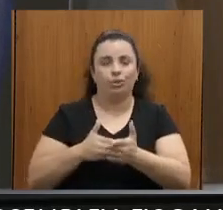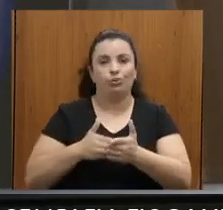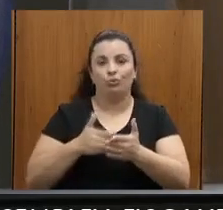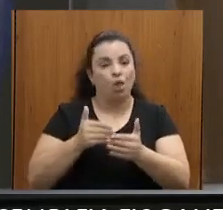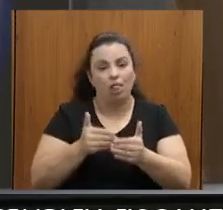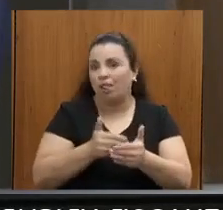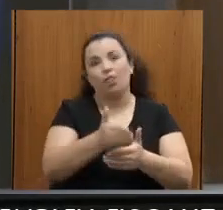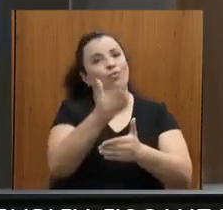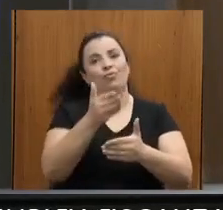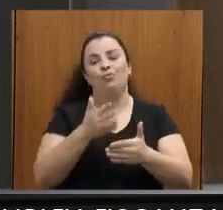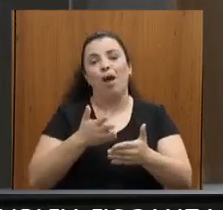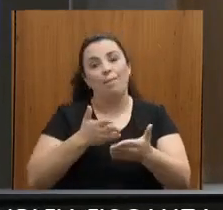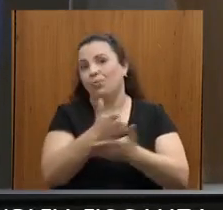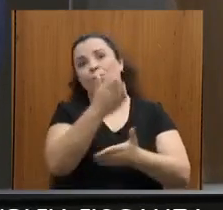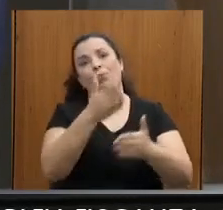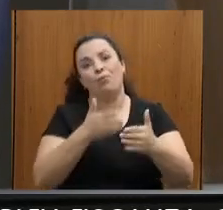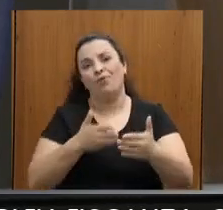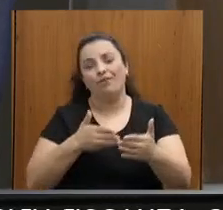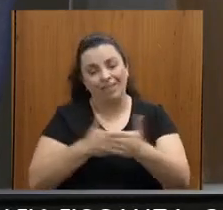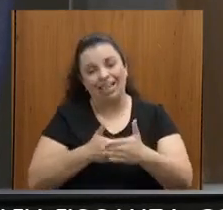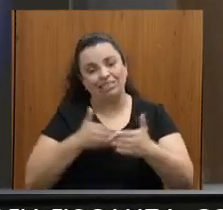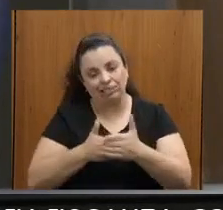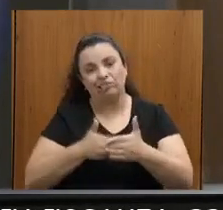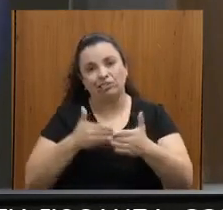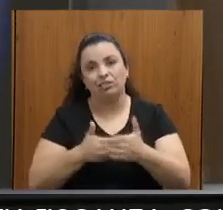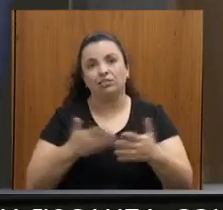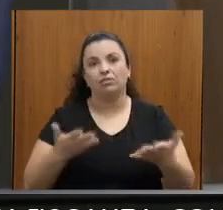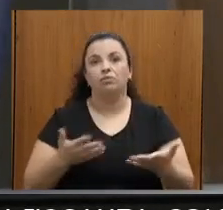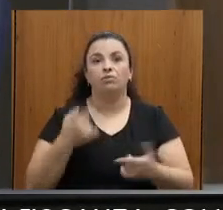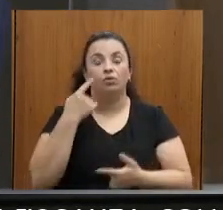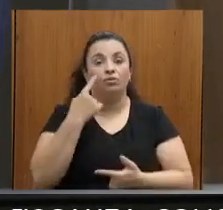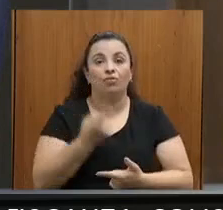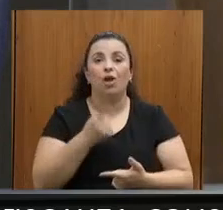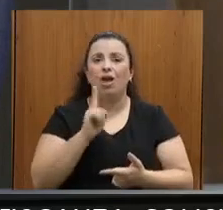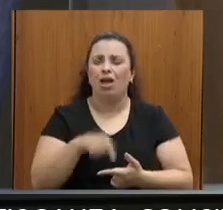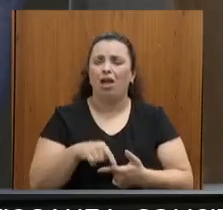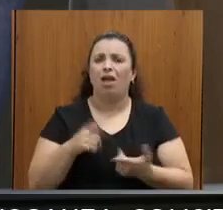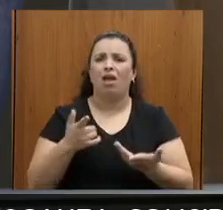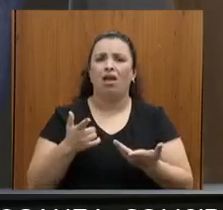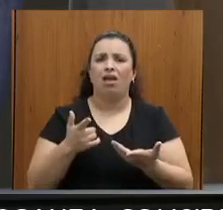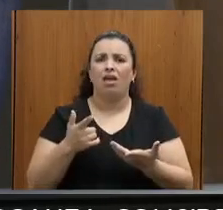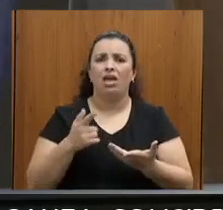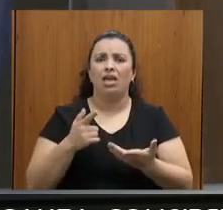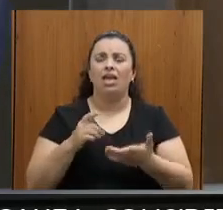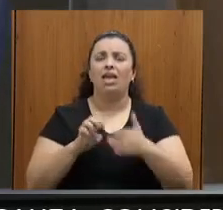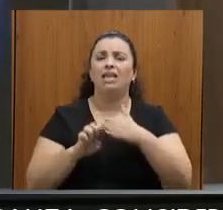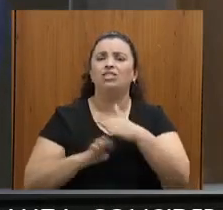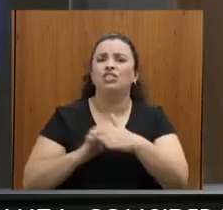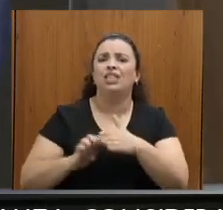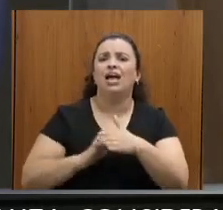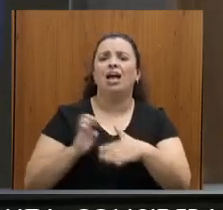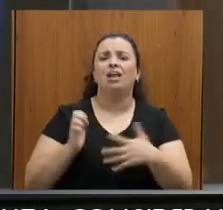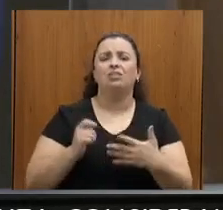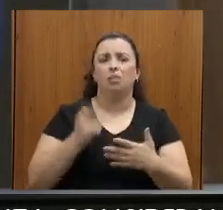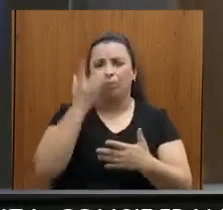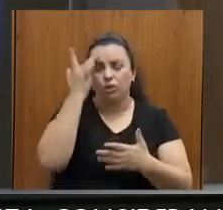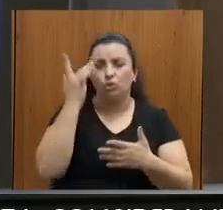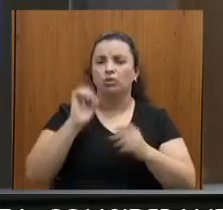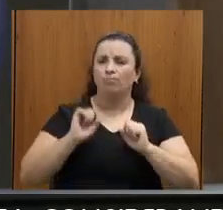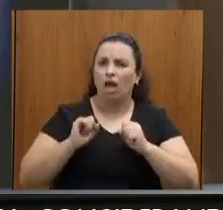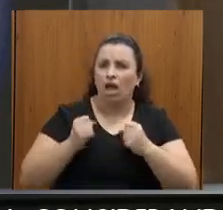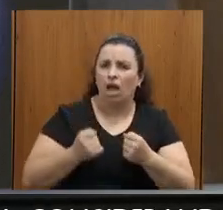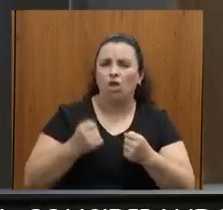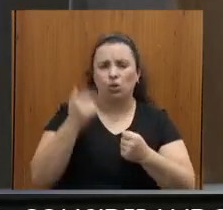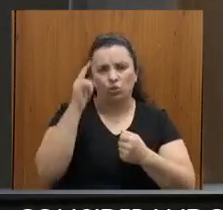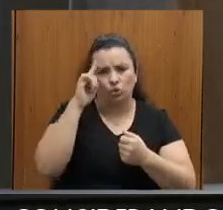Eu fico vendo, são organizações, são entidades, pessoas que estão lá dedicando o dia a dia lá na